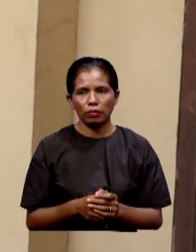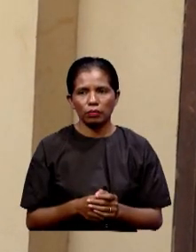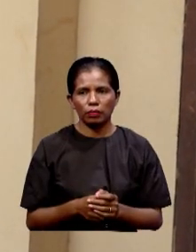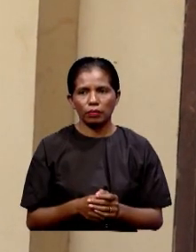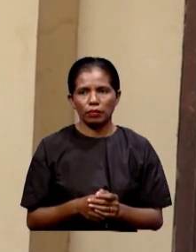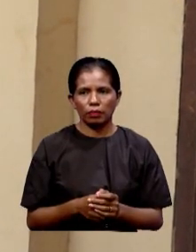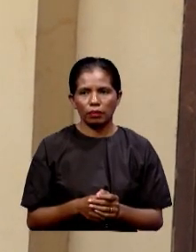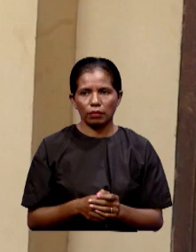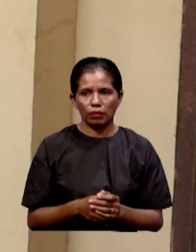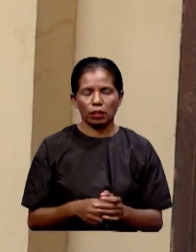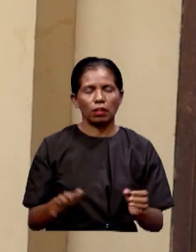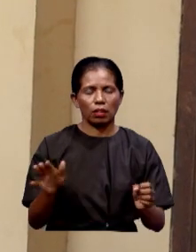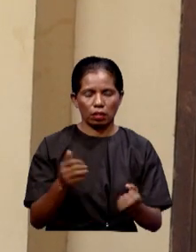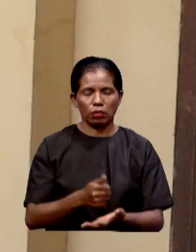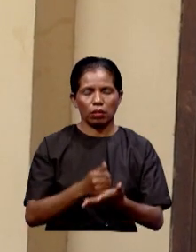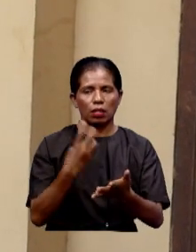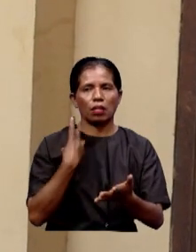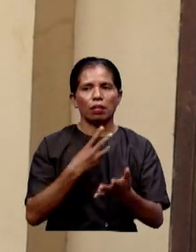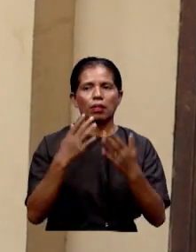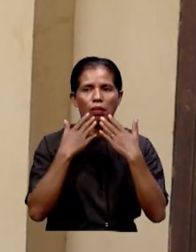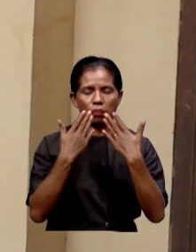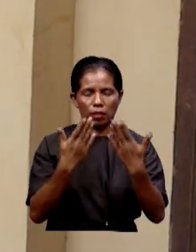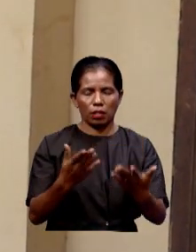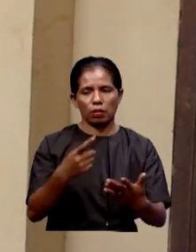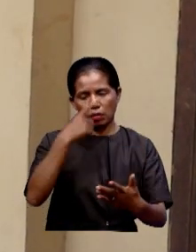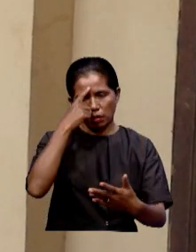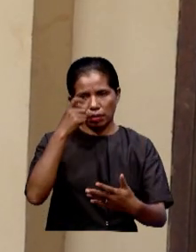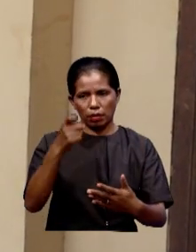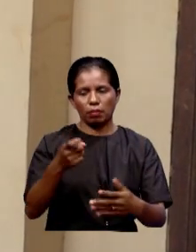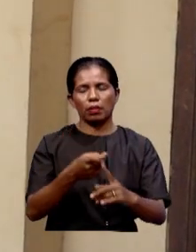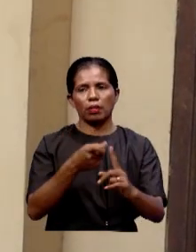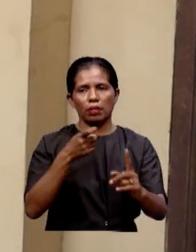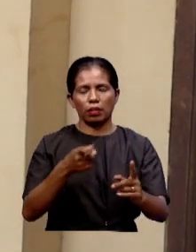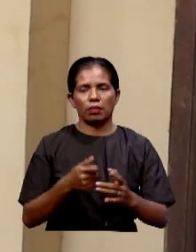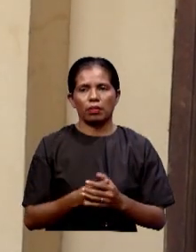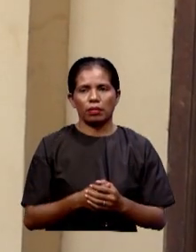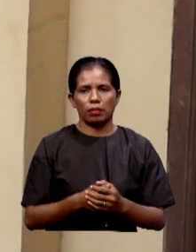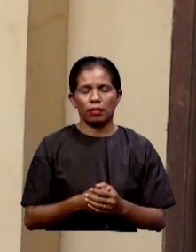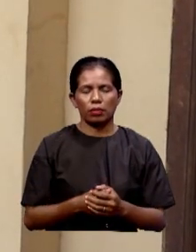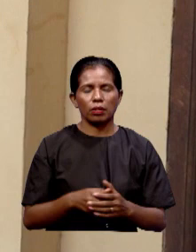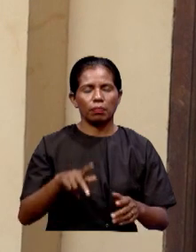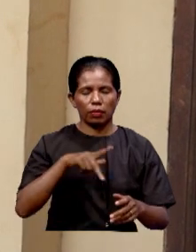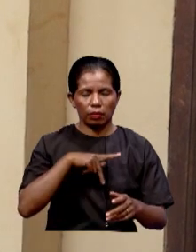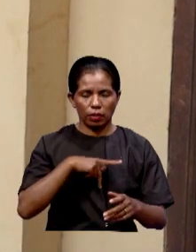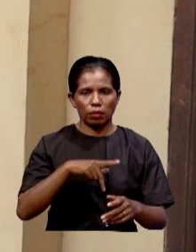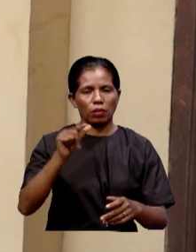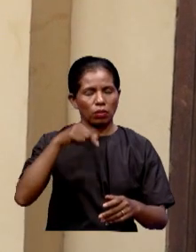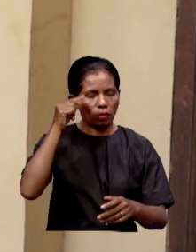ne susente be ami ino ami agradece tamba posi parte privado no mos governo